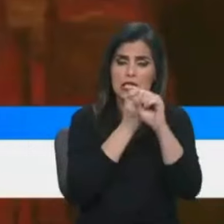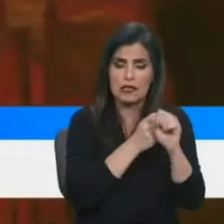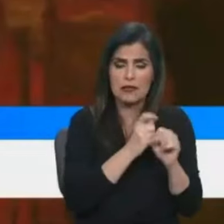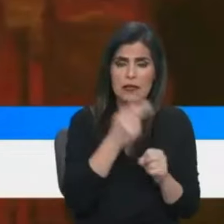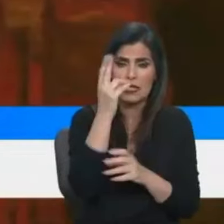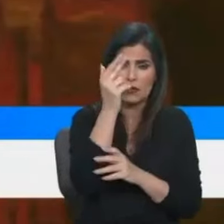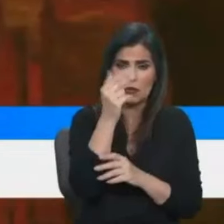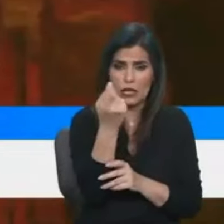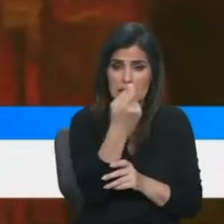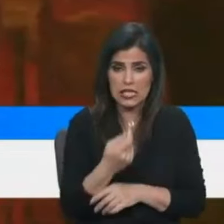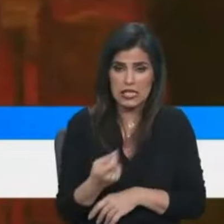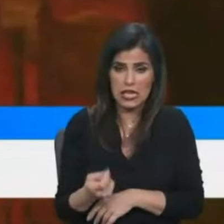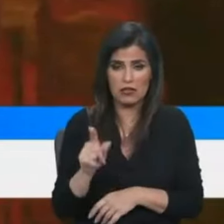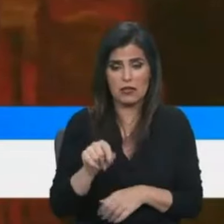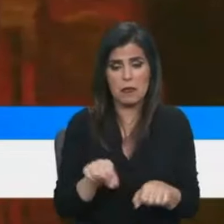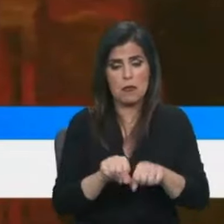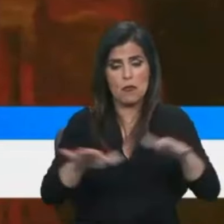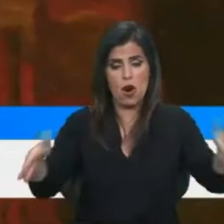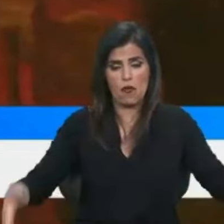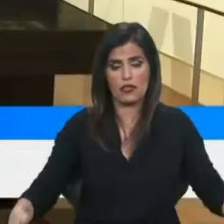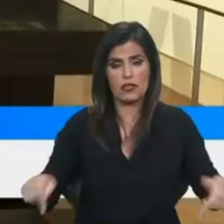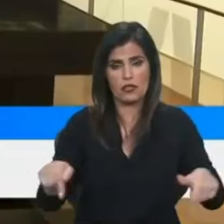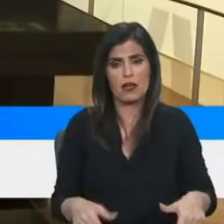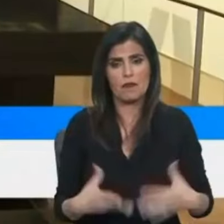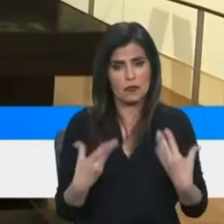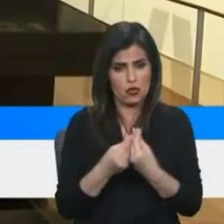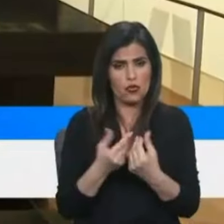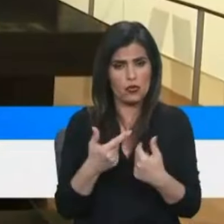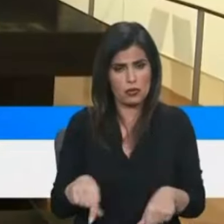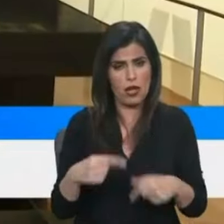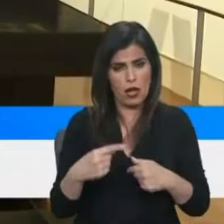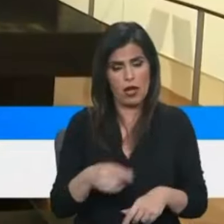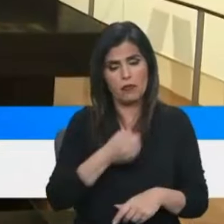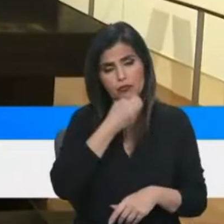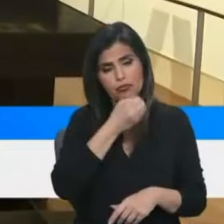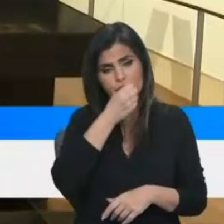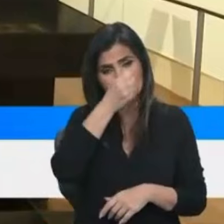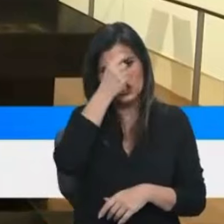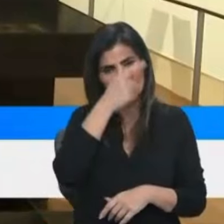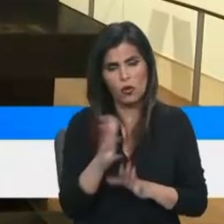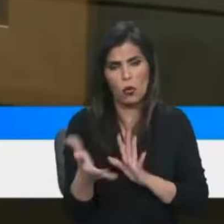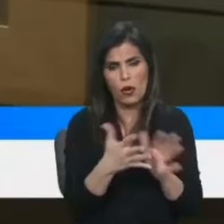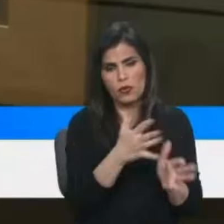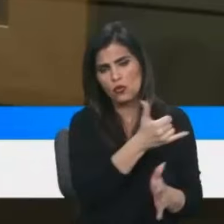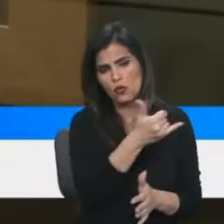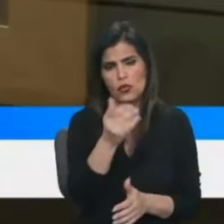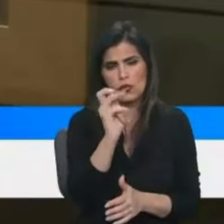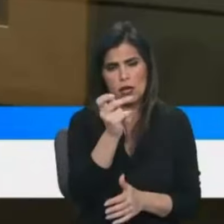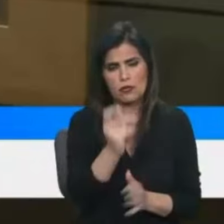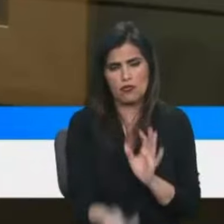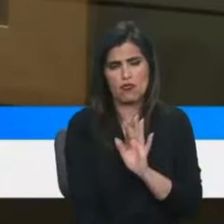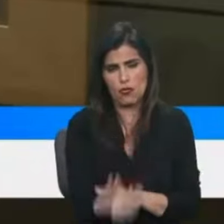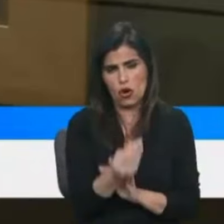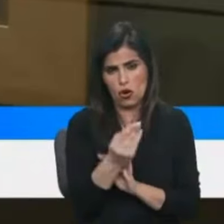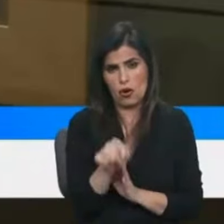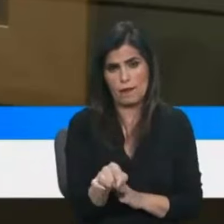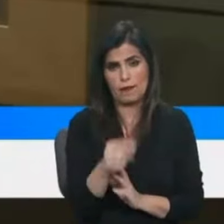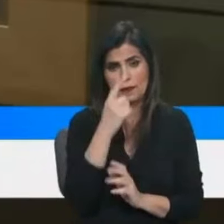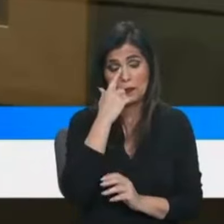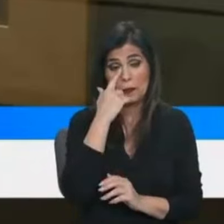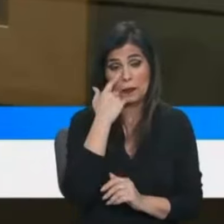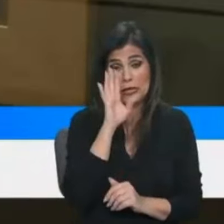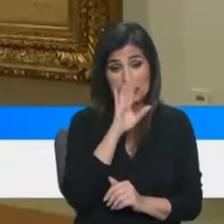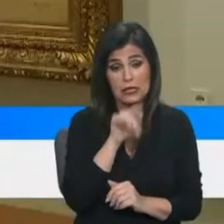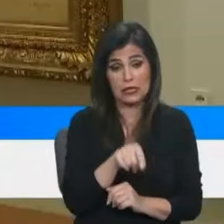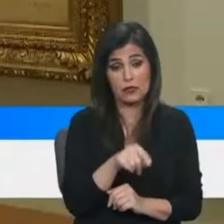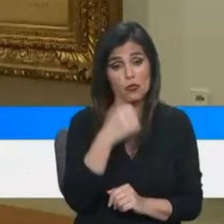pintura, desenho e até mobiliário. Coabitam juntas para contar uma história com quase 200 anos de existência. Não fosse este